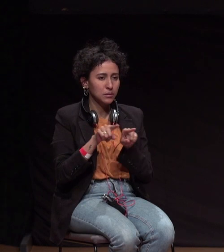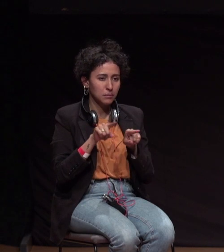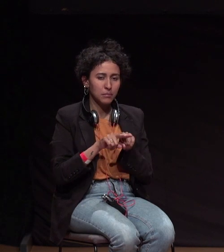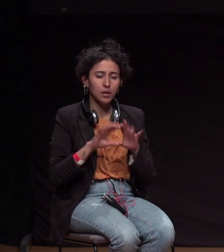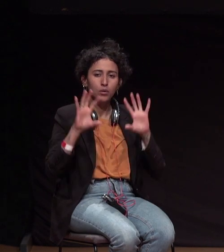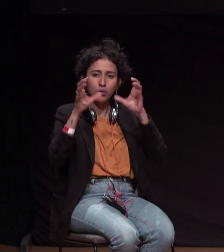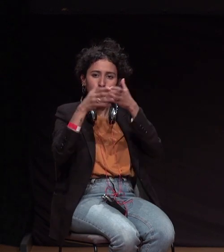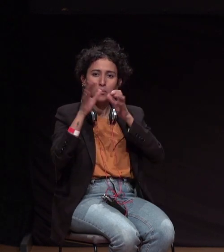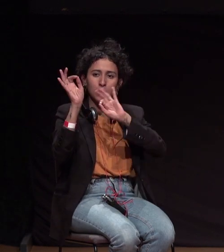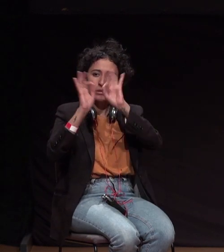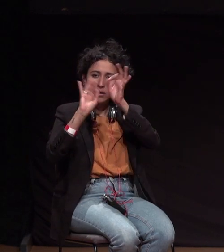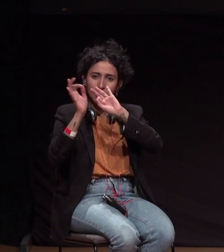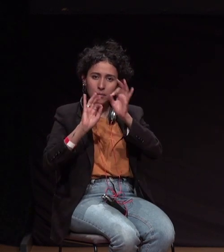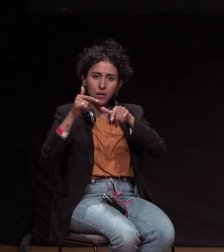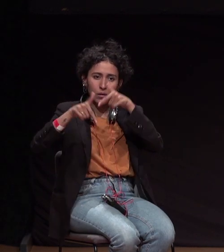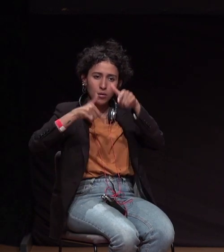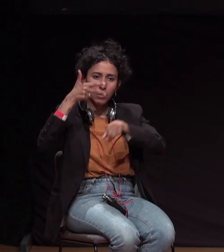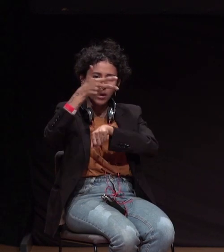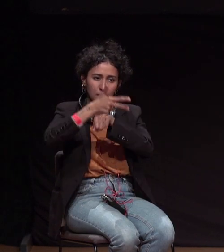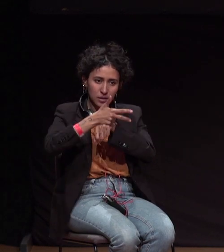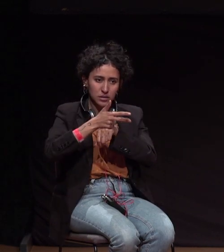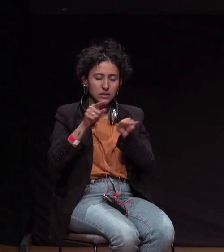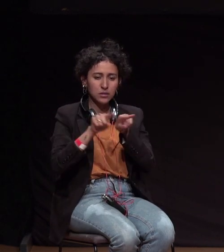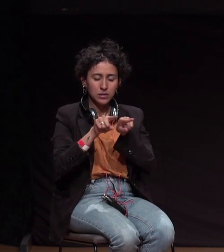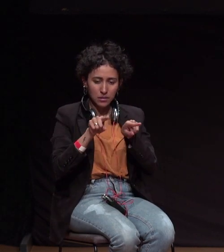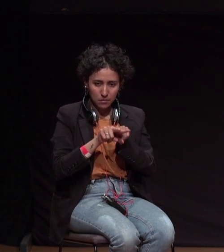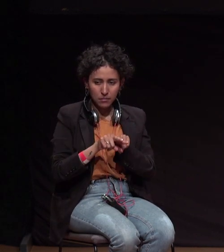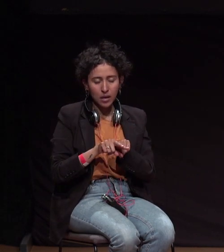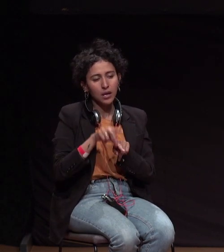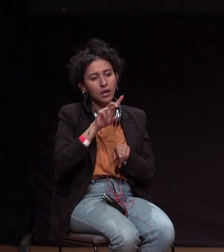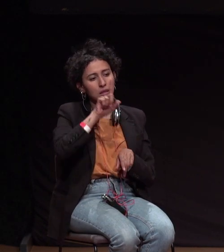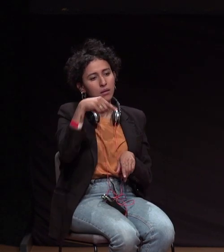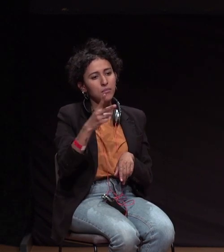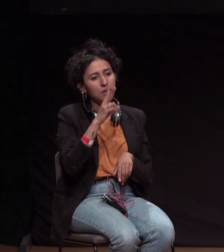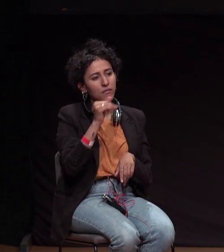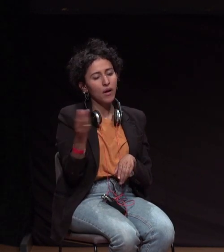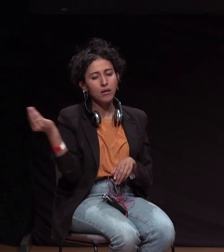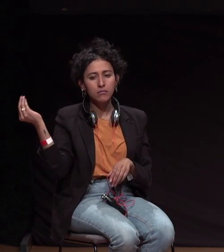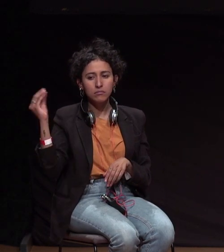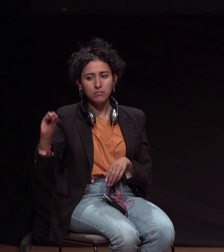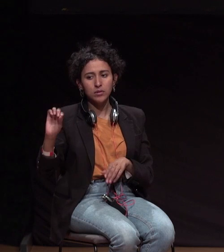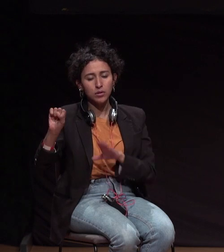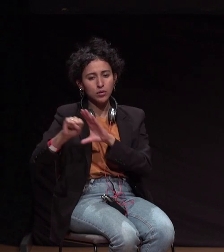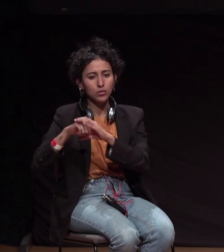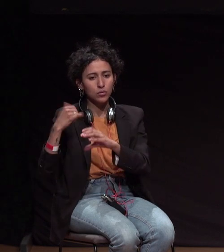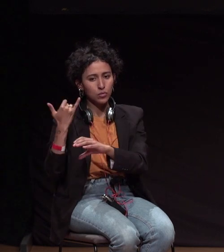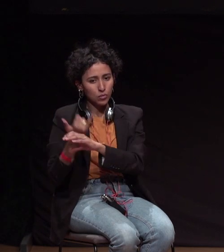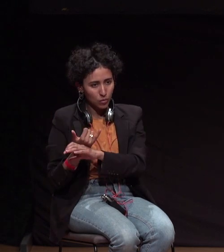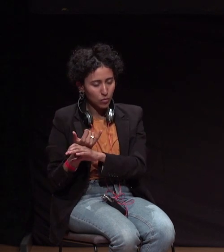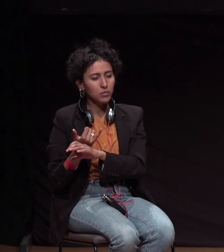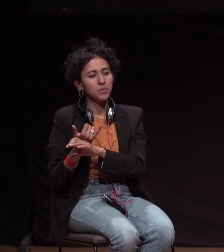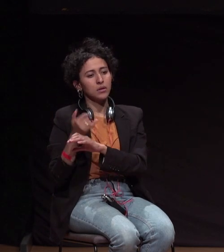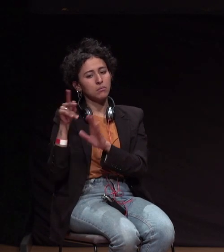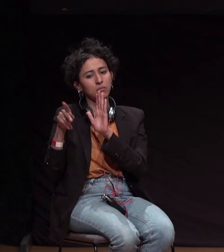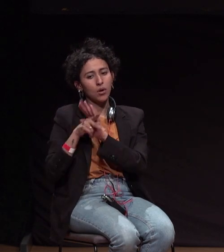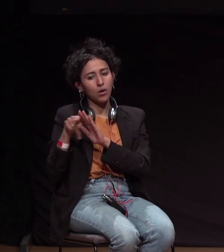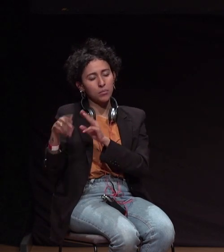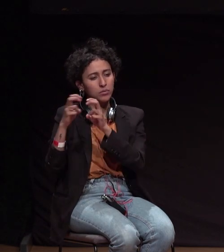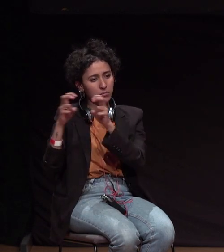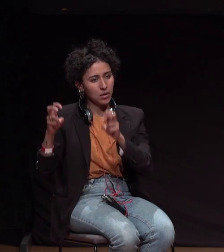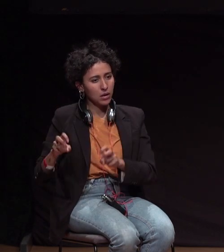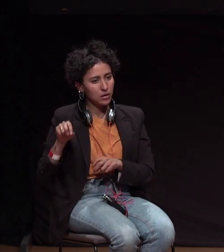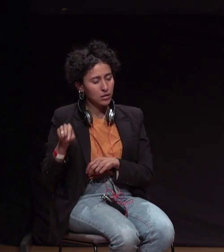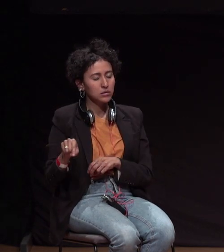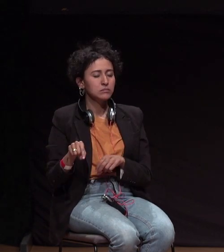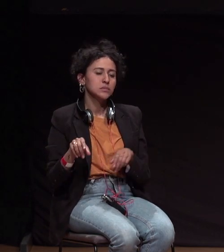trabalhou na gravação dessas falas, que vão estar disponíveis no YouTube depois do museu, na internet.